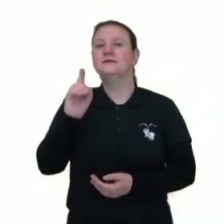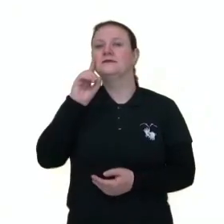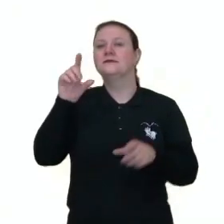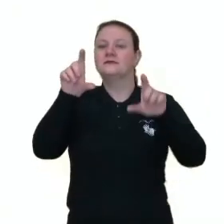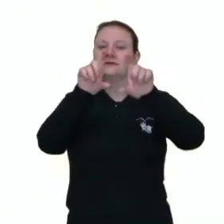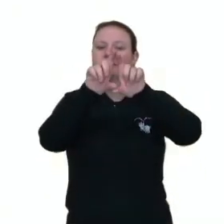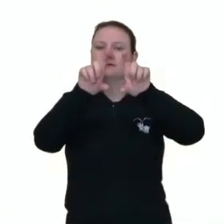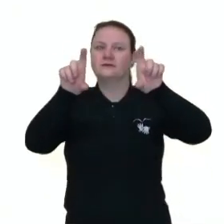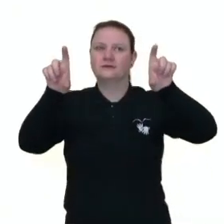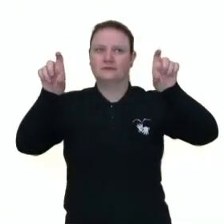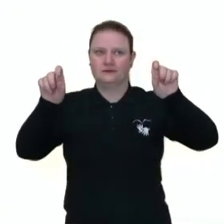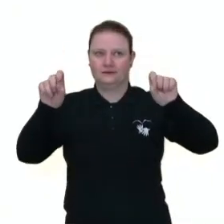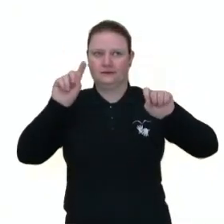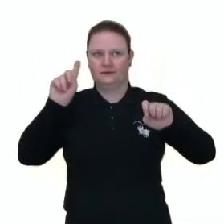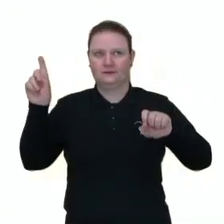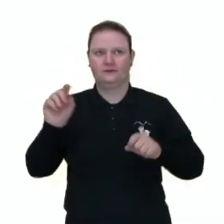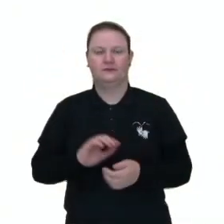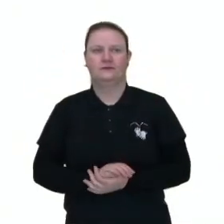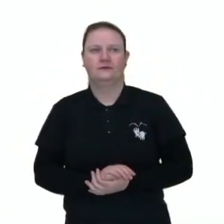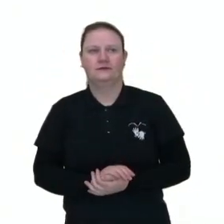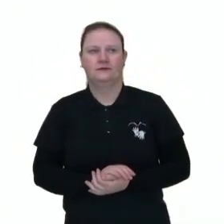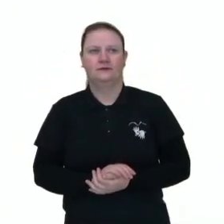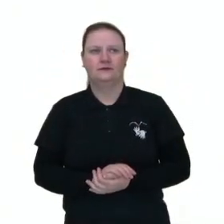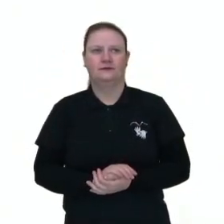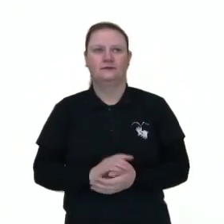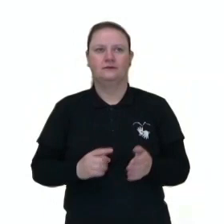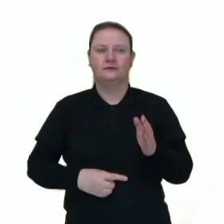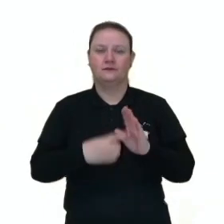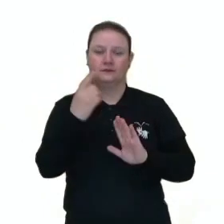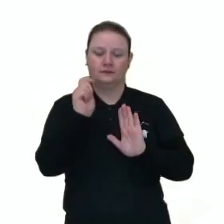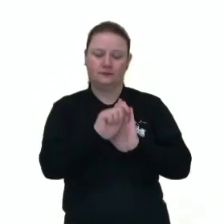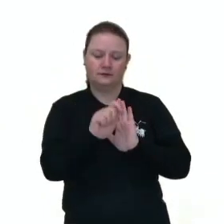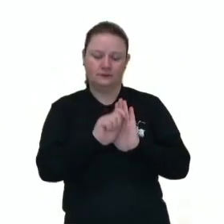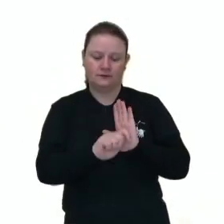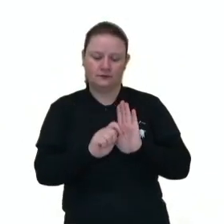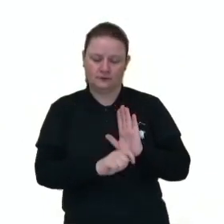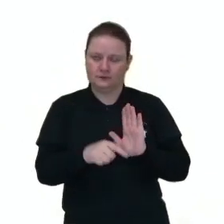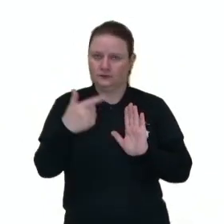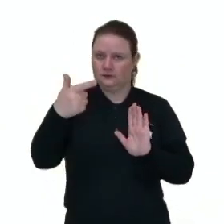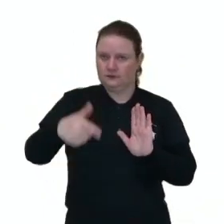responda duas coisinhas para mim, né? Primeiro, reescreva a oração,